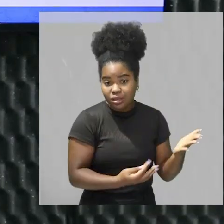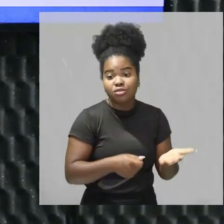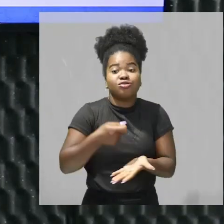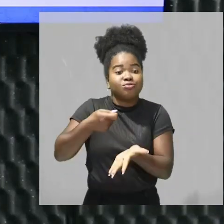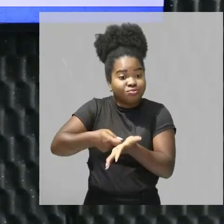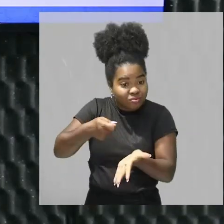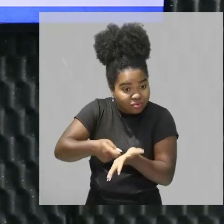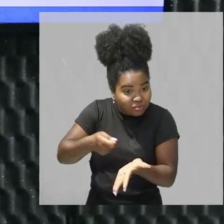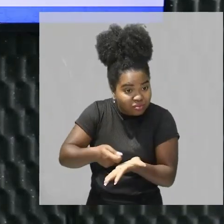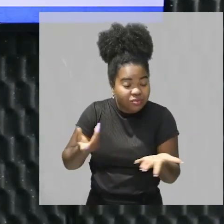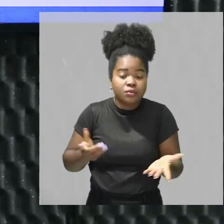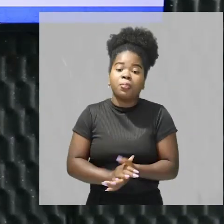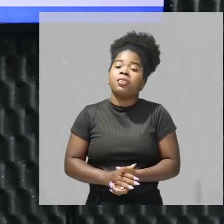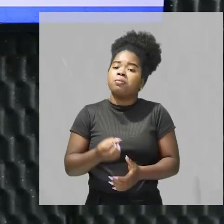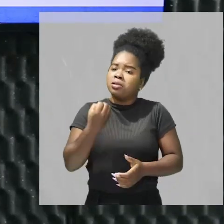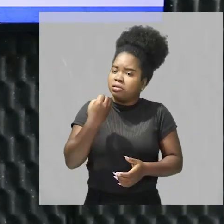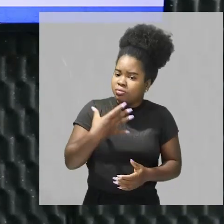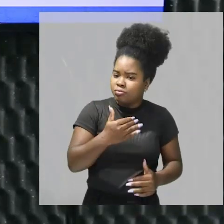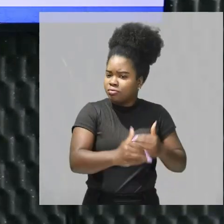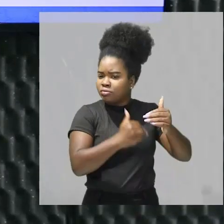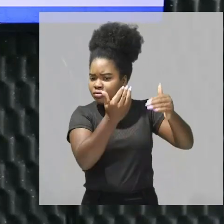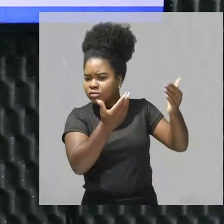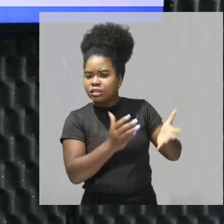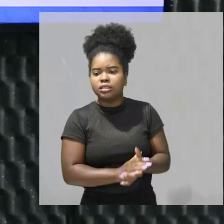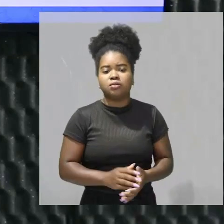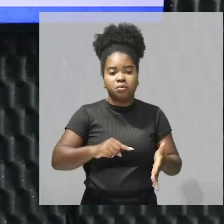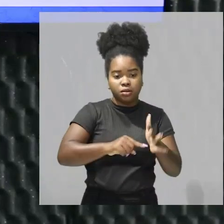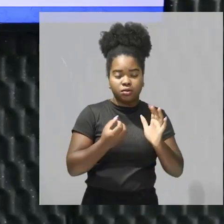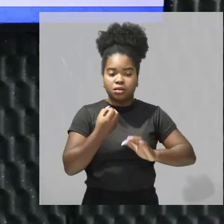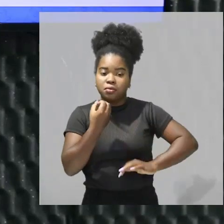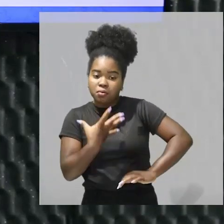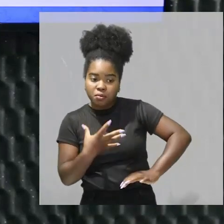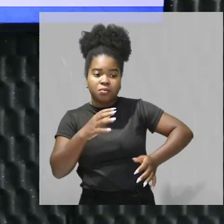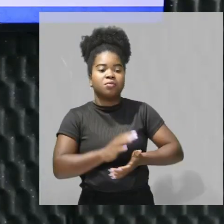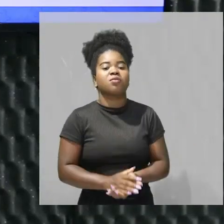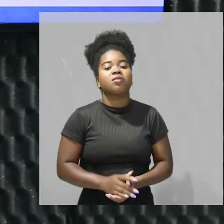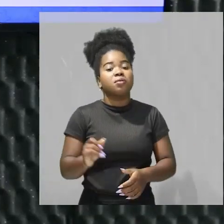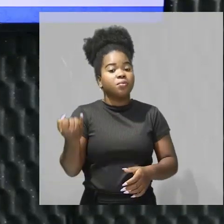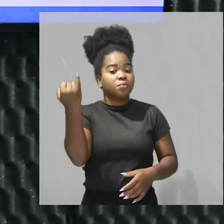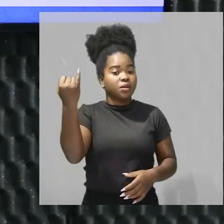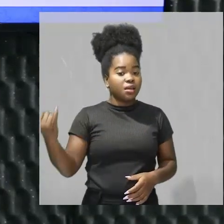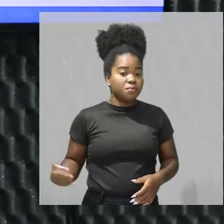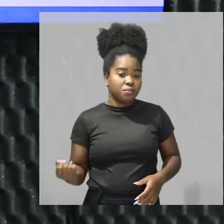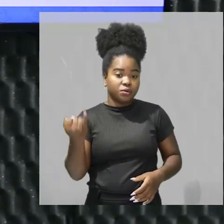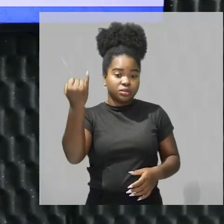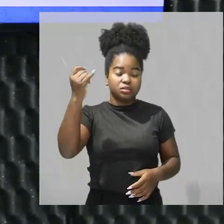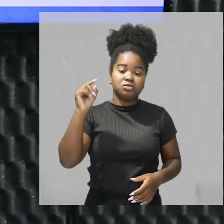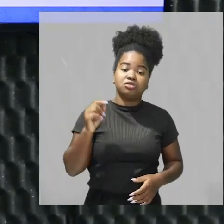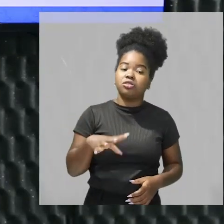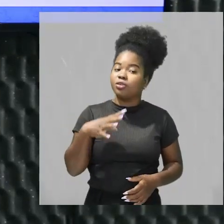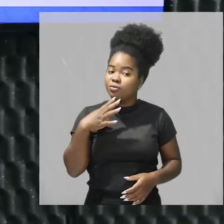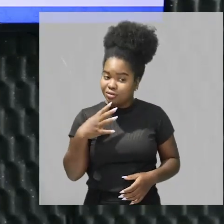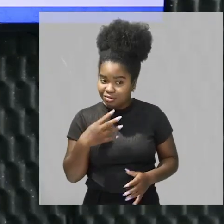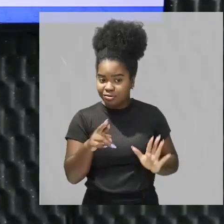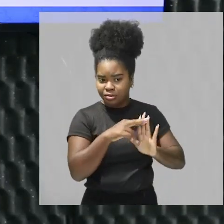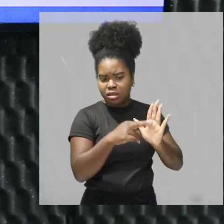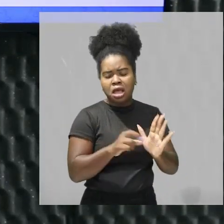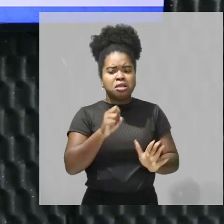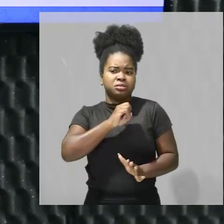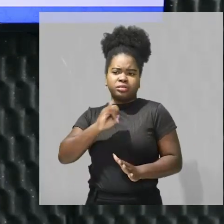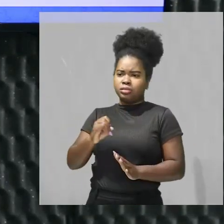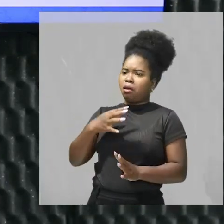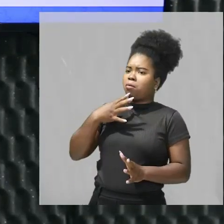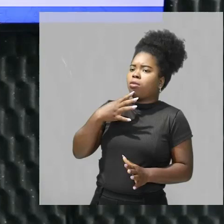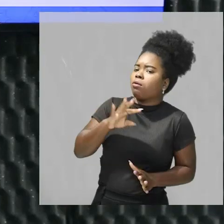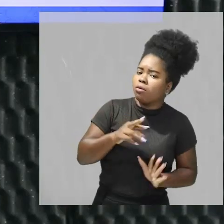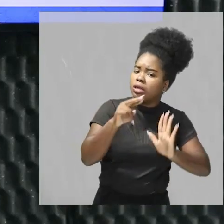gente tenha um bom desempenho, é importante que conheçamos esses critérios. Se eu não conheço os critérios que eu serei avaliada, como é que eu vou saber se eu